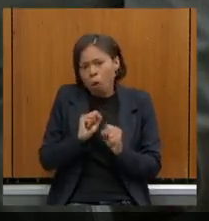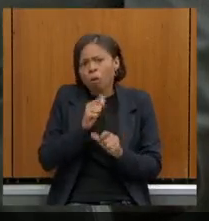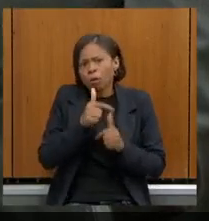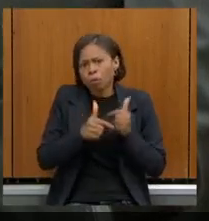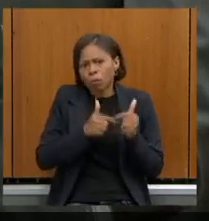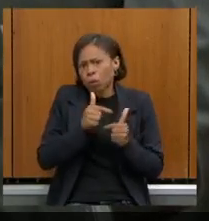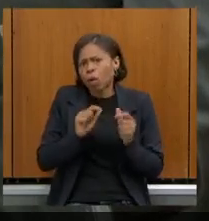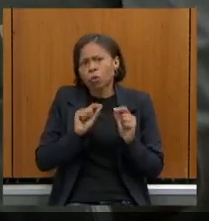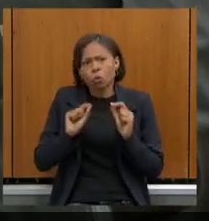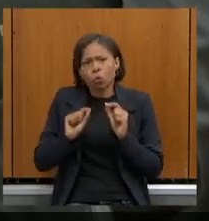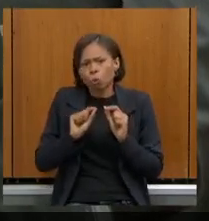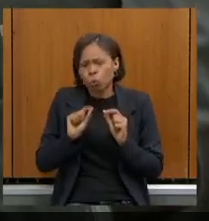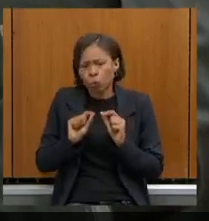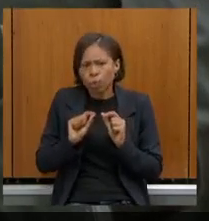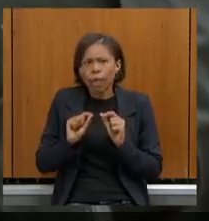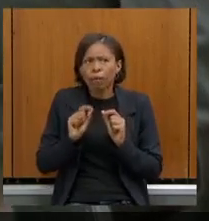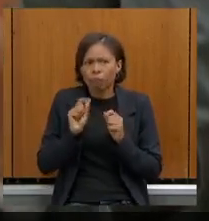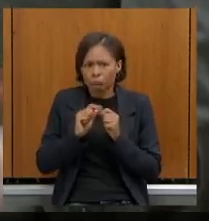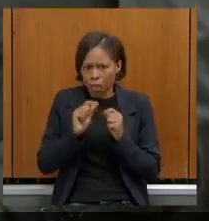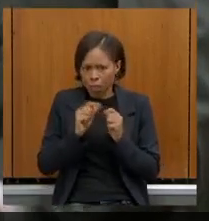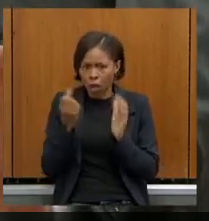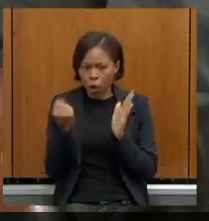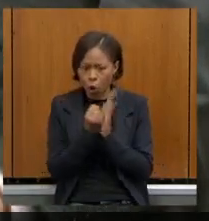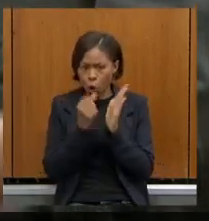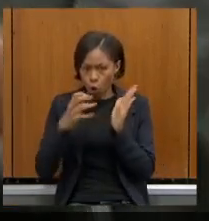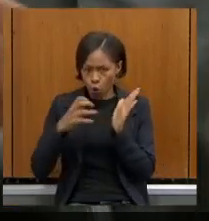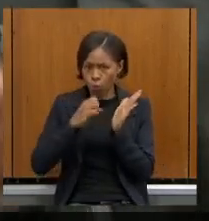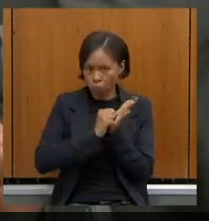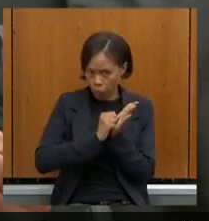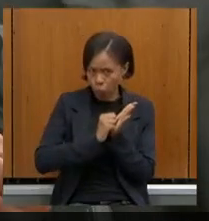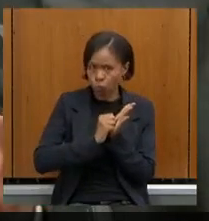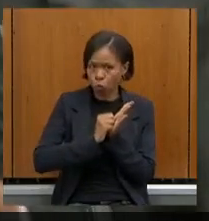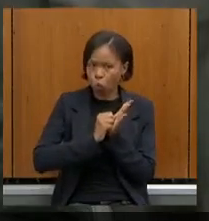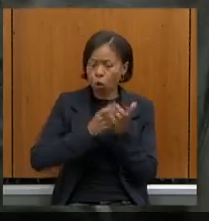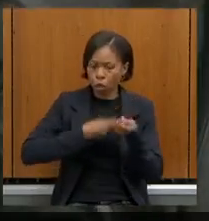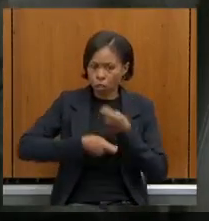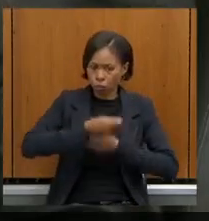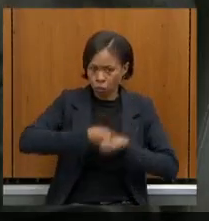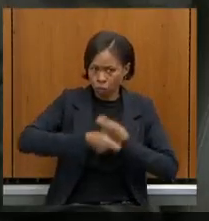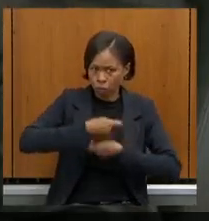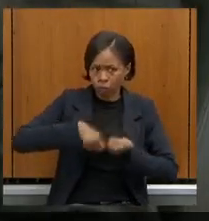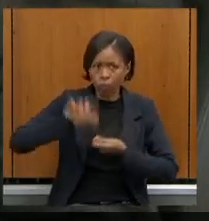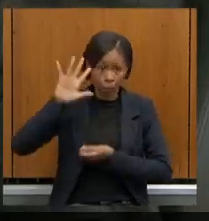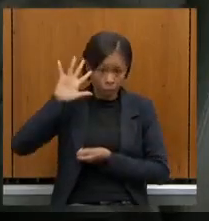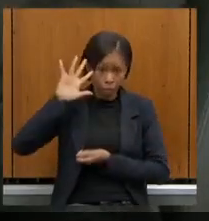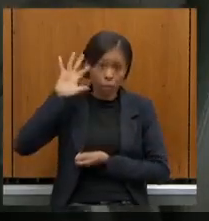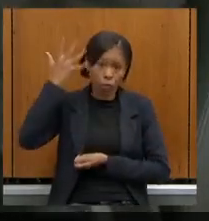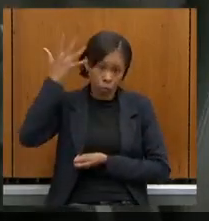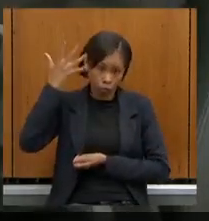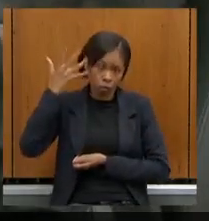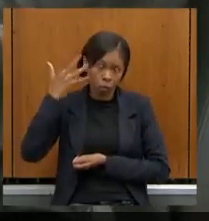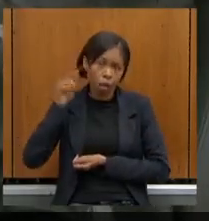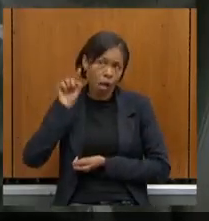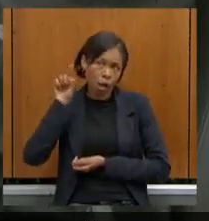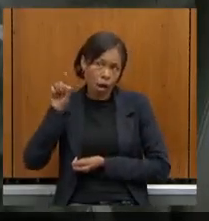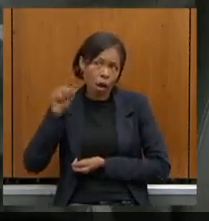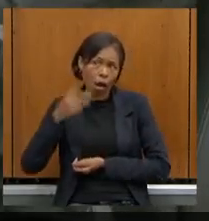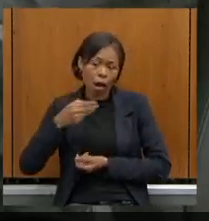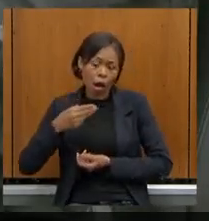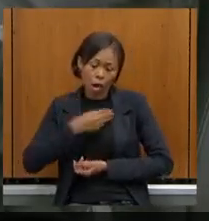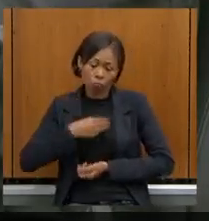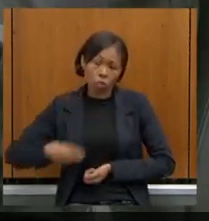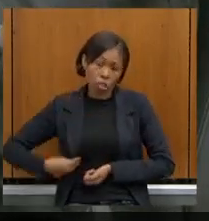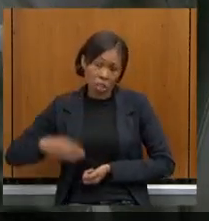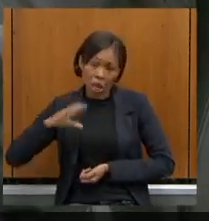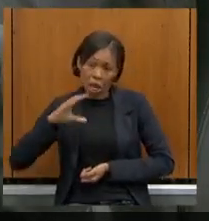o tombamento administrativo que nós já estamos para resolver essa questão mesmo que a CSA Carmen Lúcia fizer a